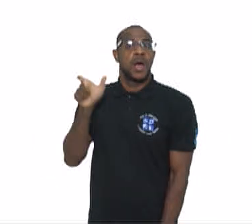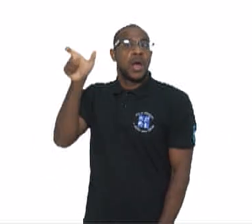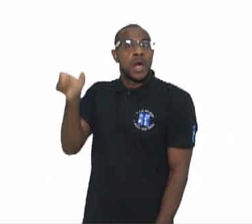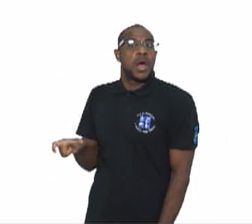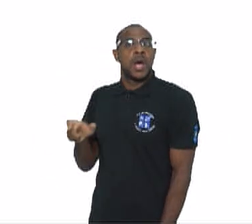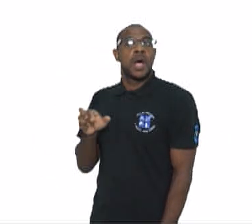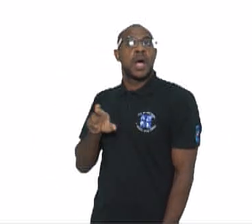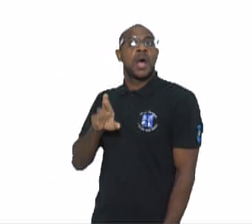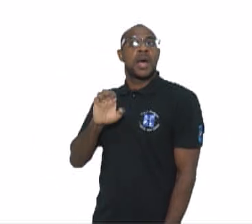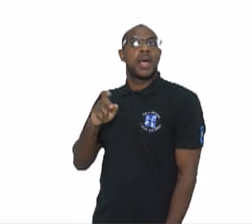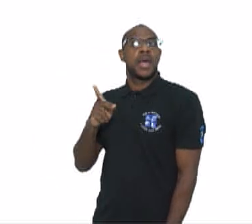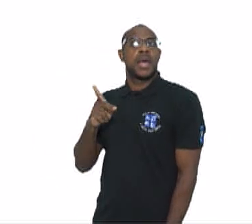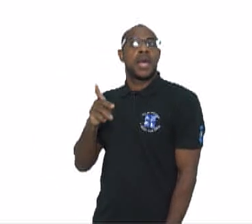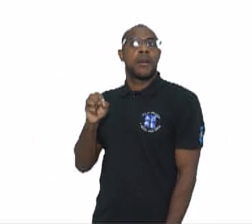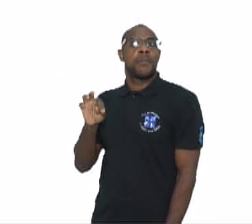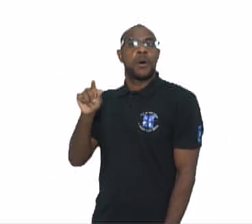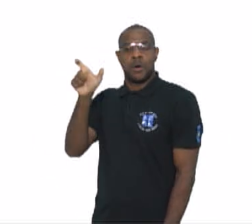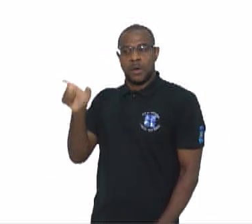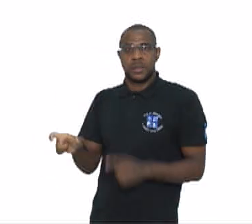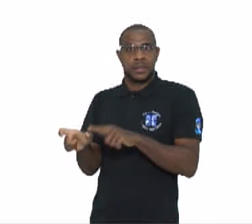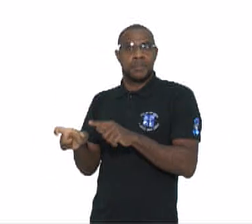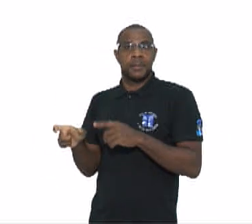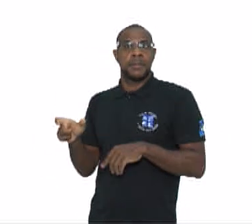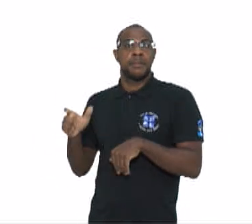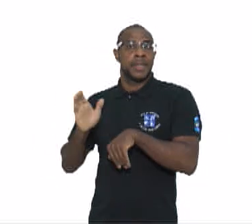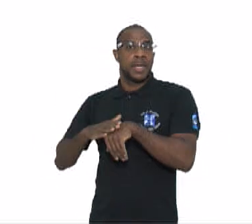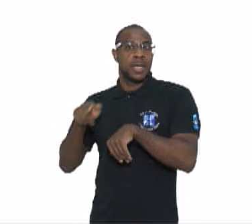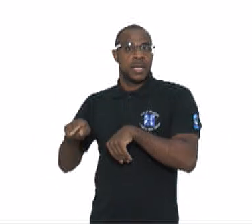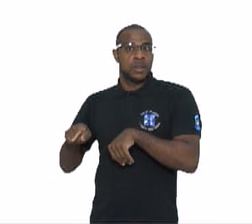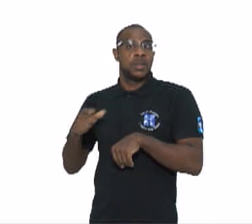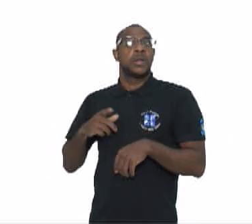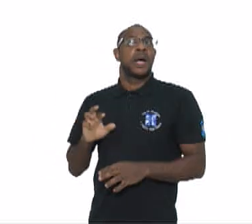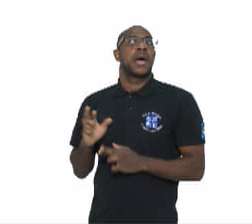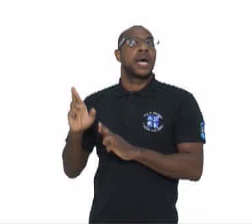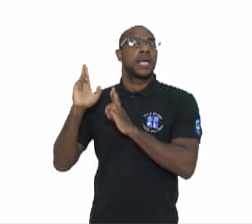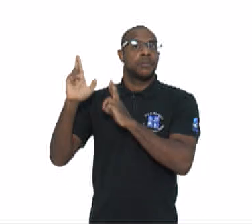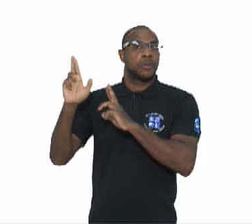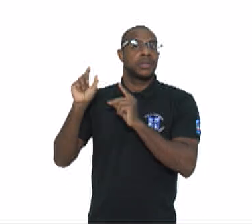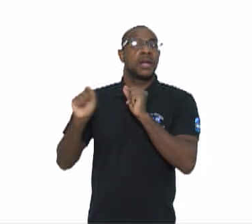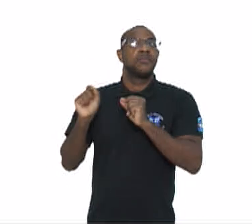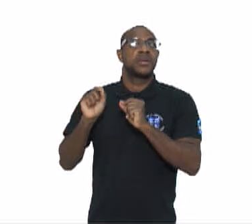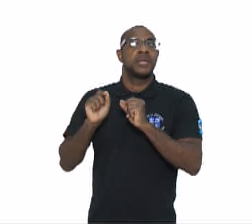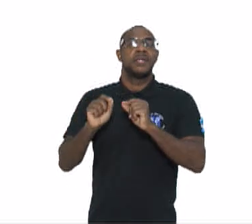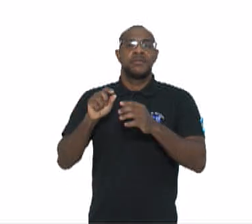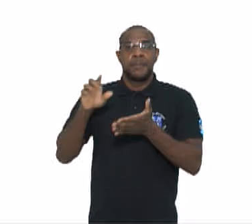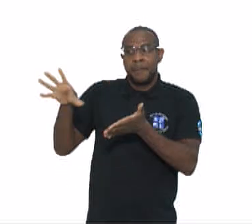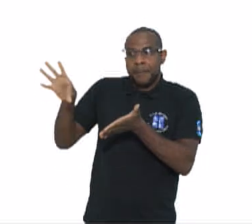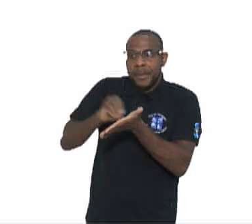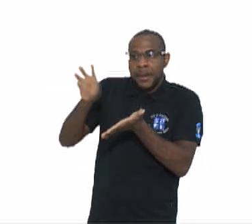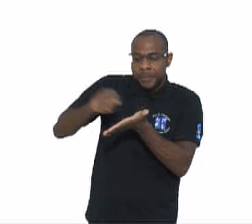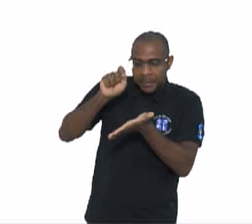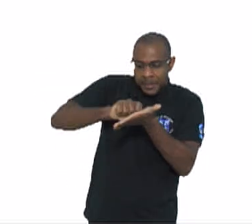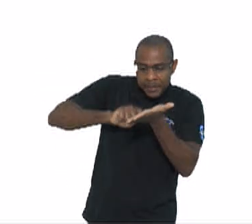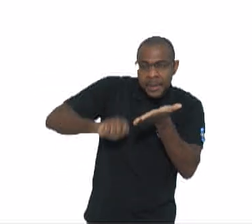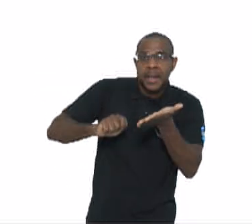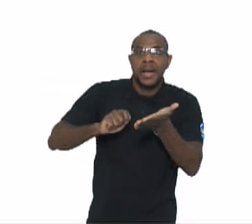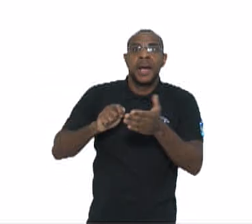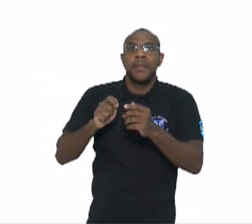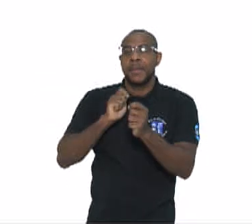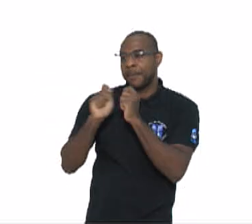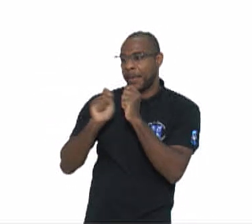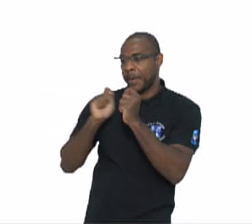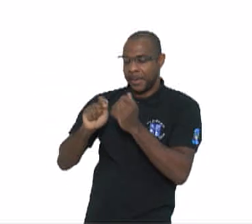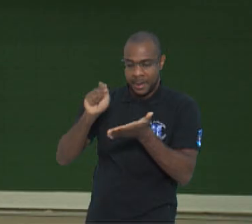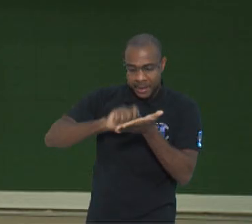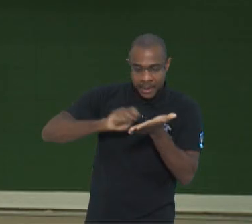está incumbida de apresentar a reportagem, a qual aborda temas da sociedade em geral com o objetivo de